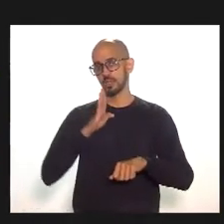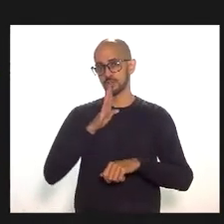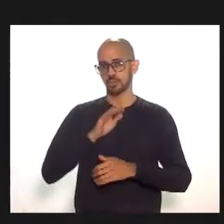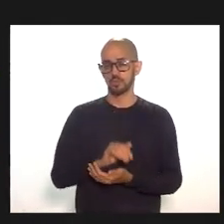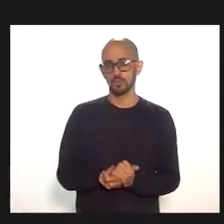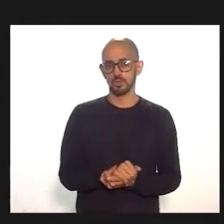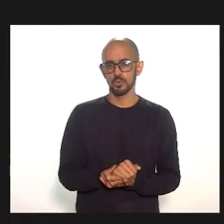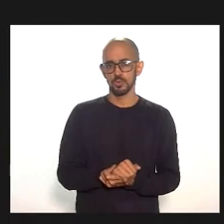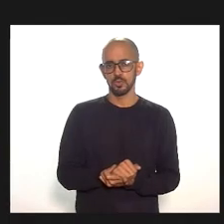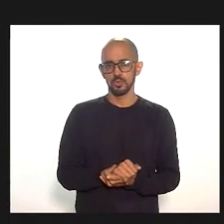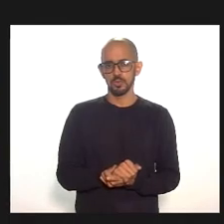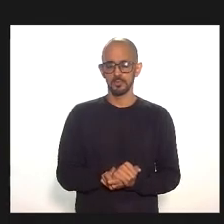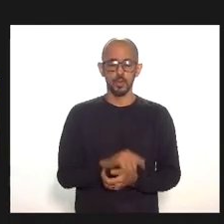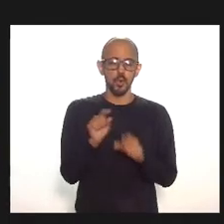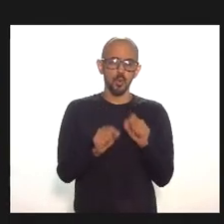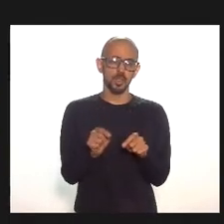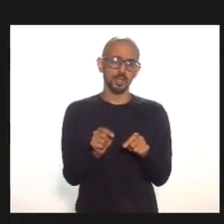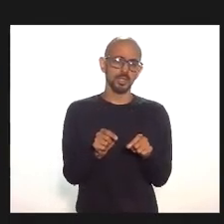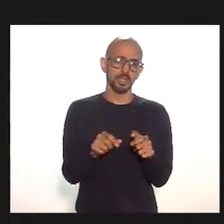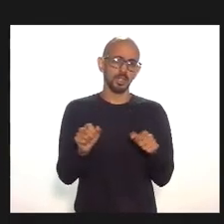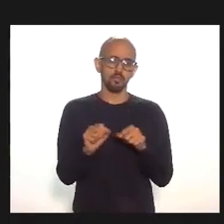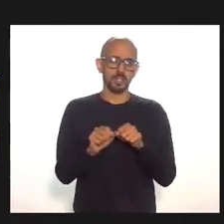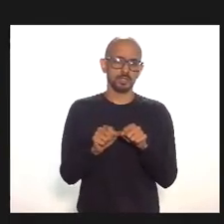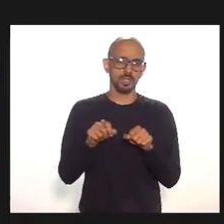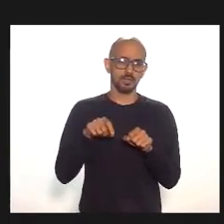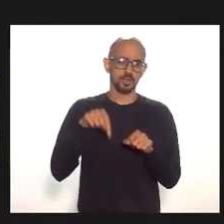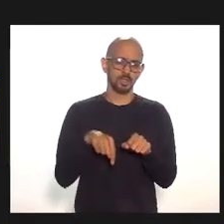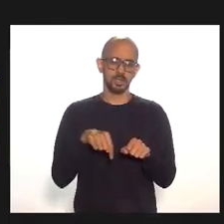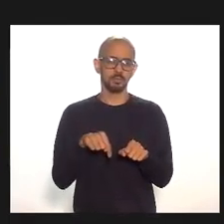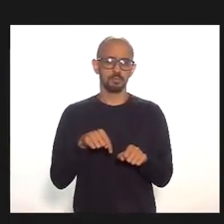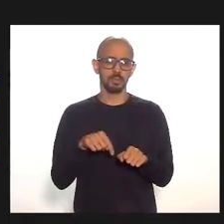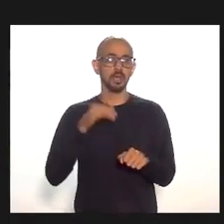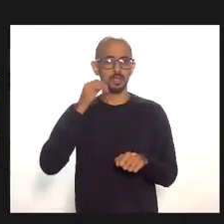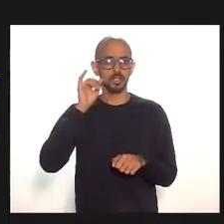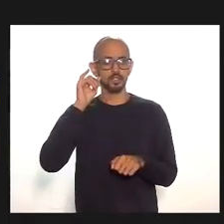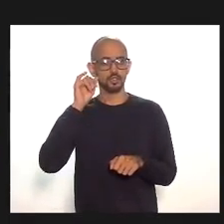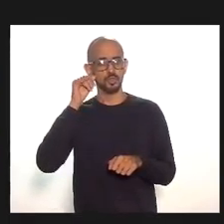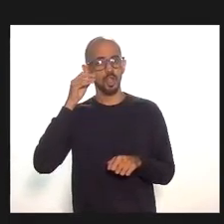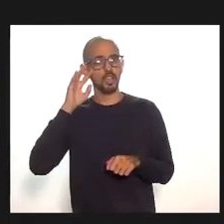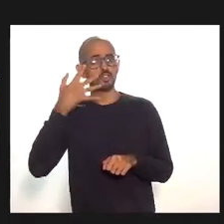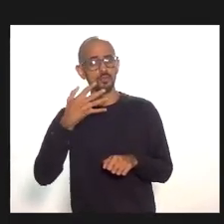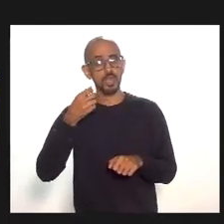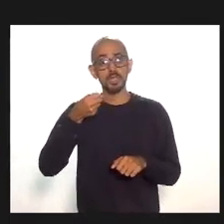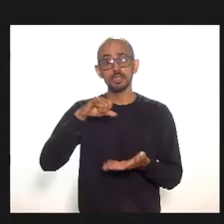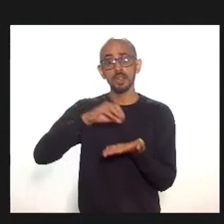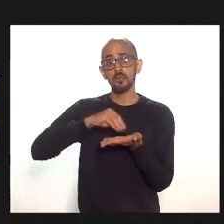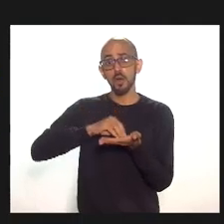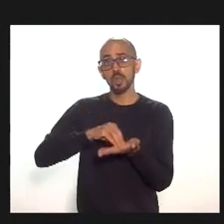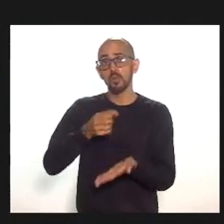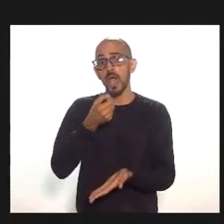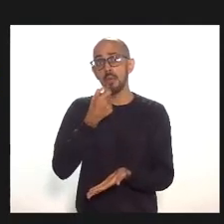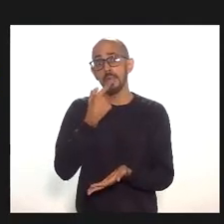está fazendo para reduzir esse número de mortes? Se até remédio tem faltado nos hospitais. Semana passada